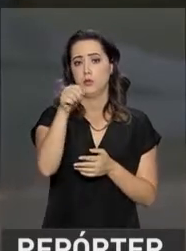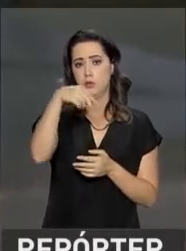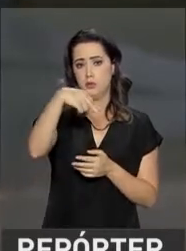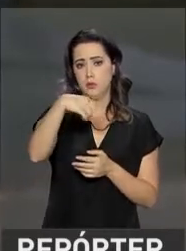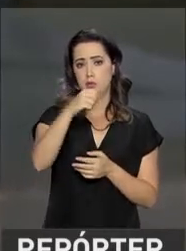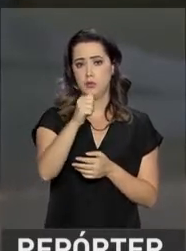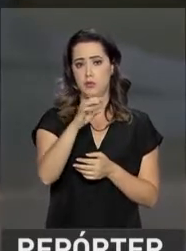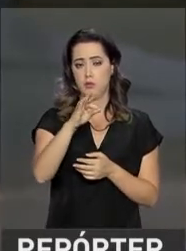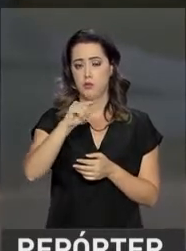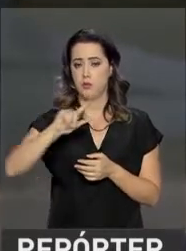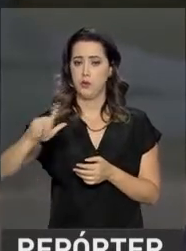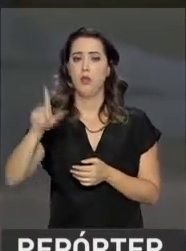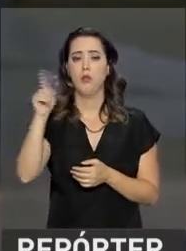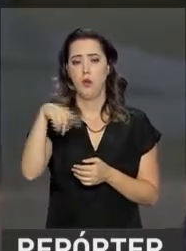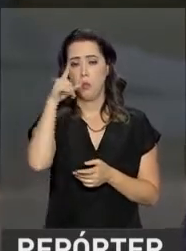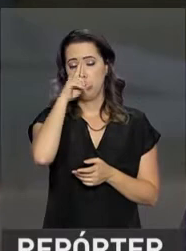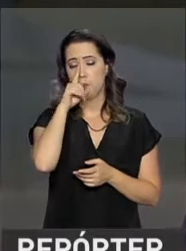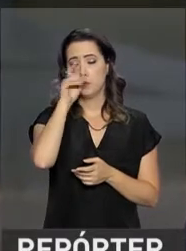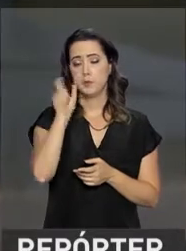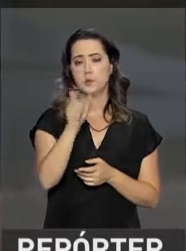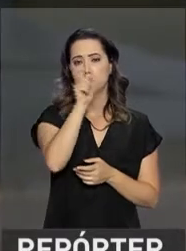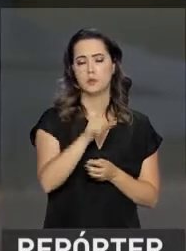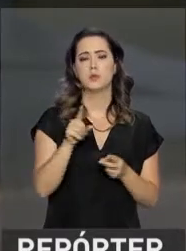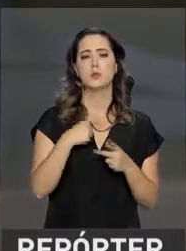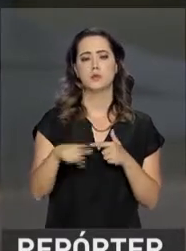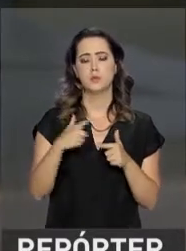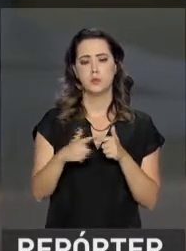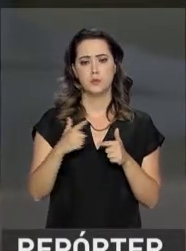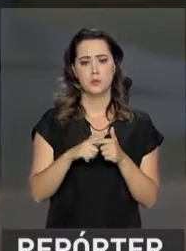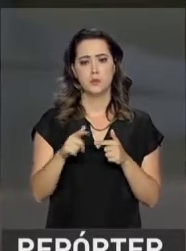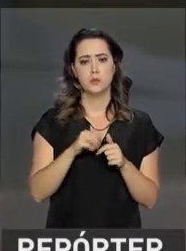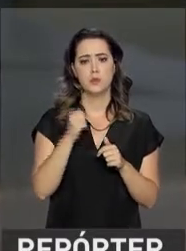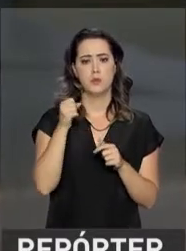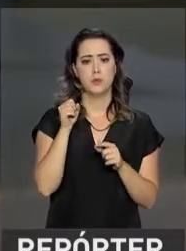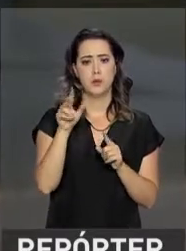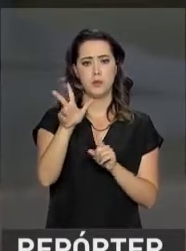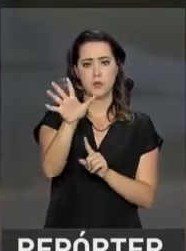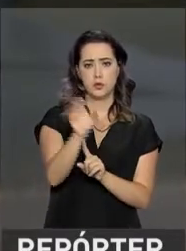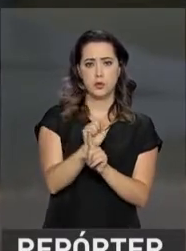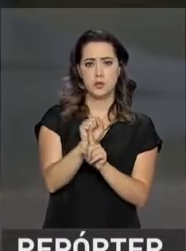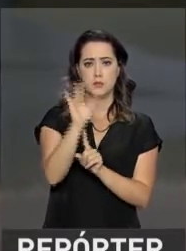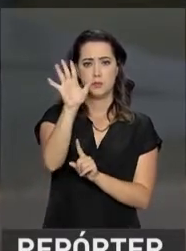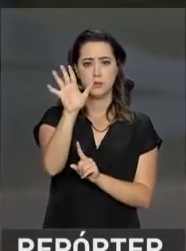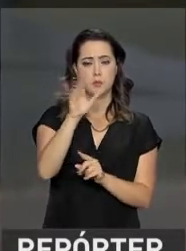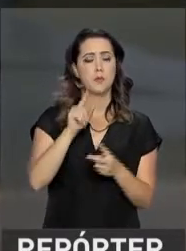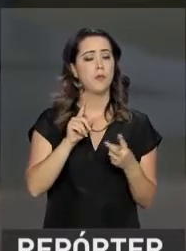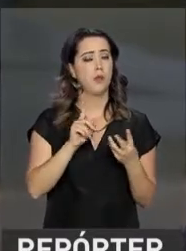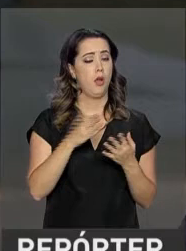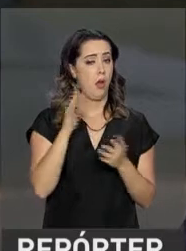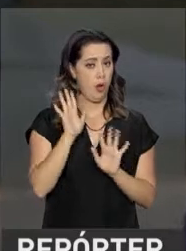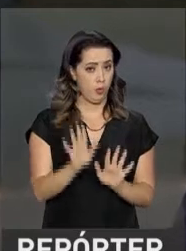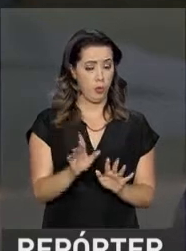anatel eles podem causar riscos aos consumidores e também problemas nas transmissões agora desde 2016